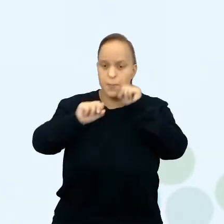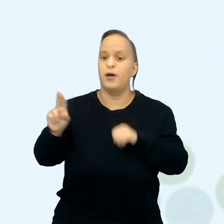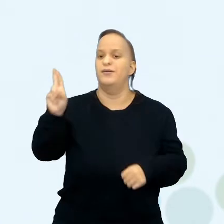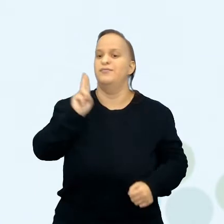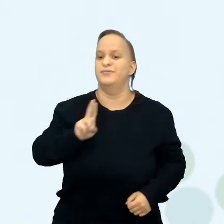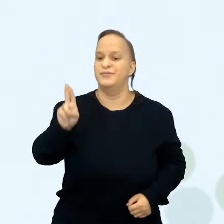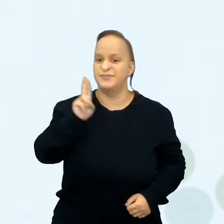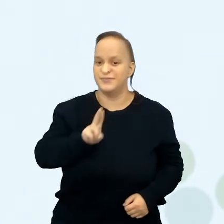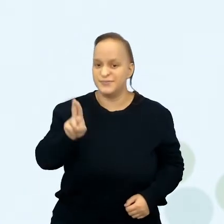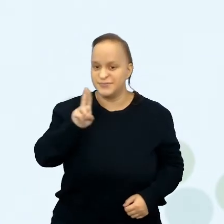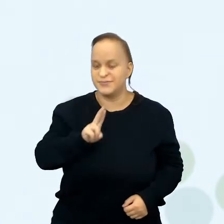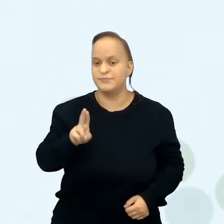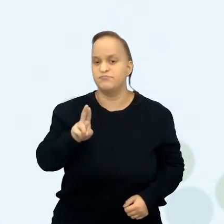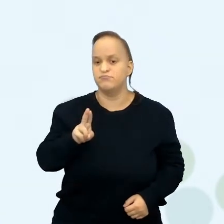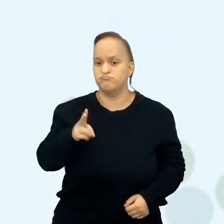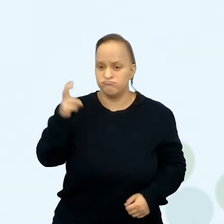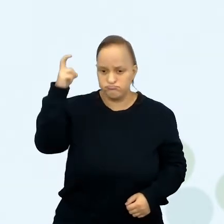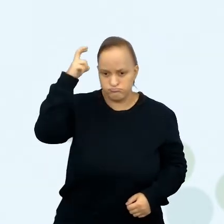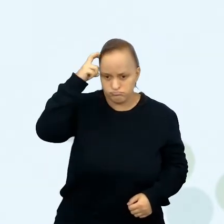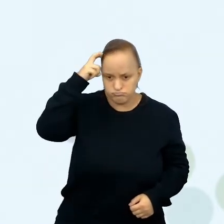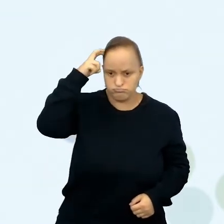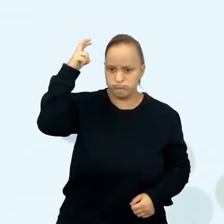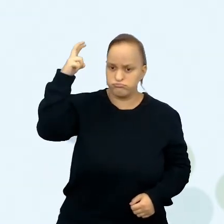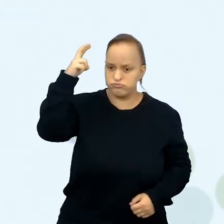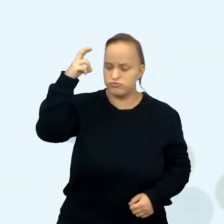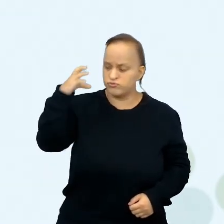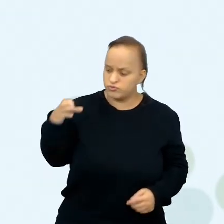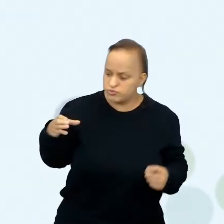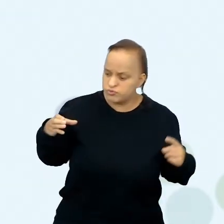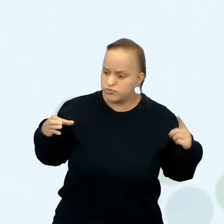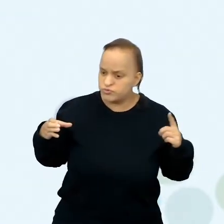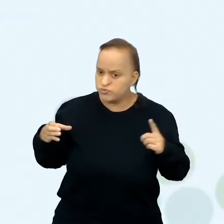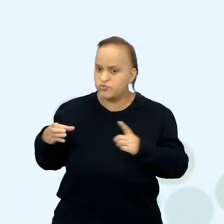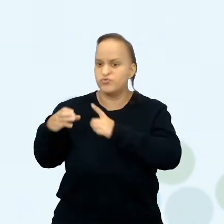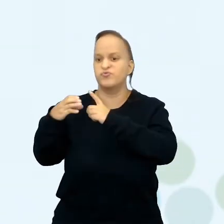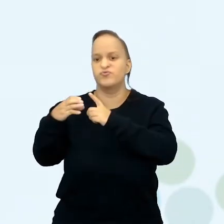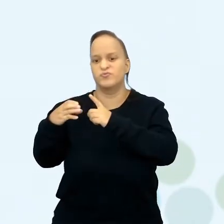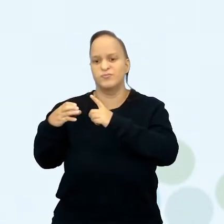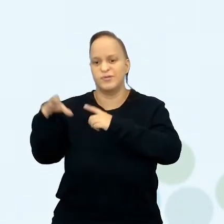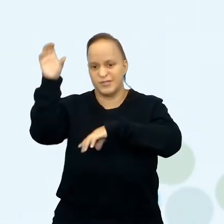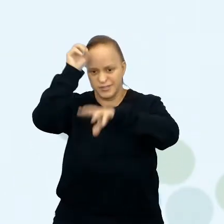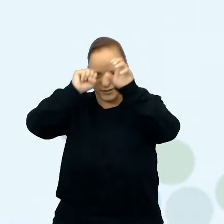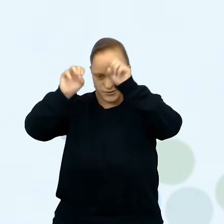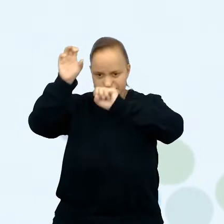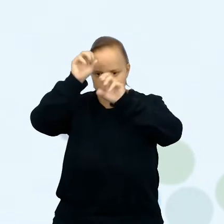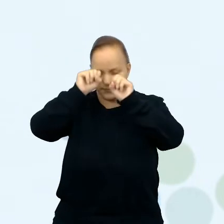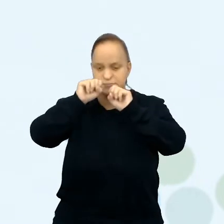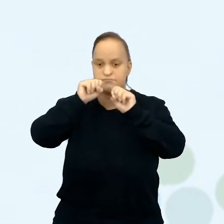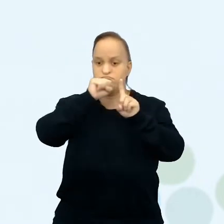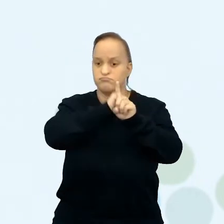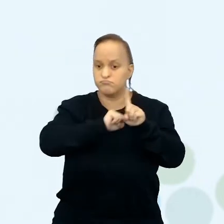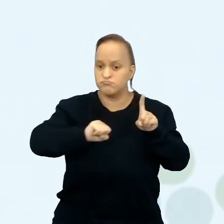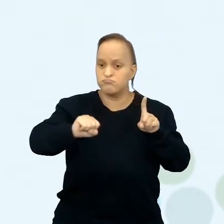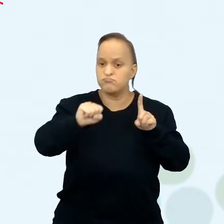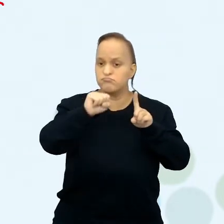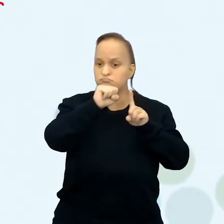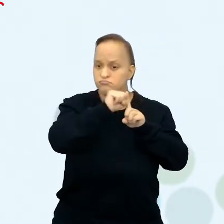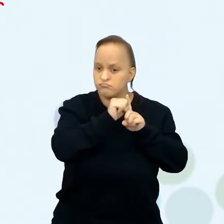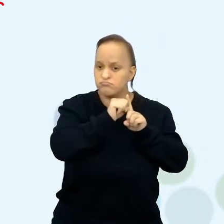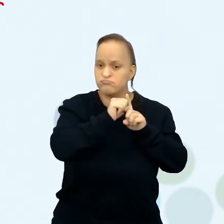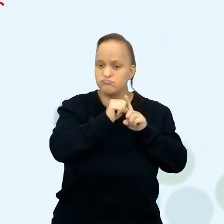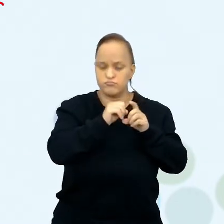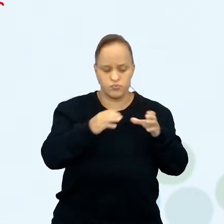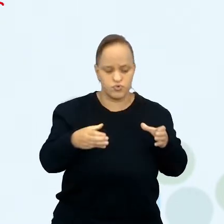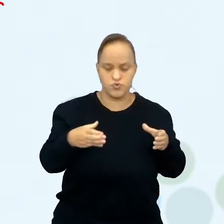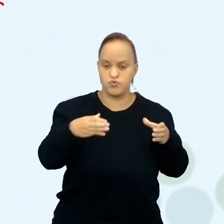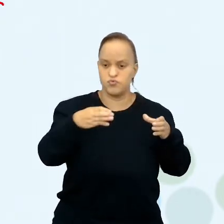me inserir em outra cultura, que eu não posso alterar a minha classe social dentro da realidade que nós estamos, tá? E que eu não posso